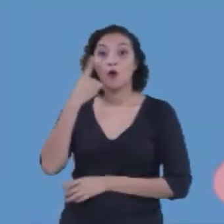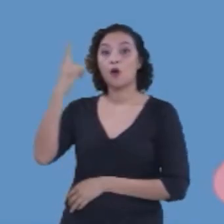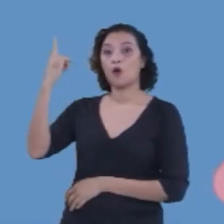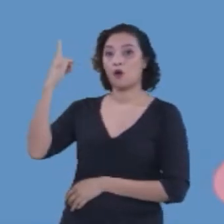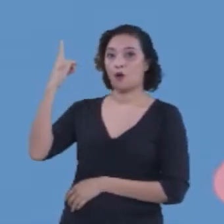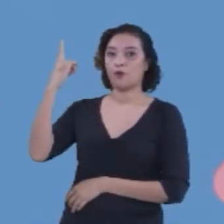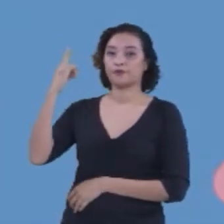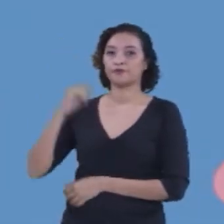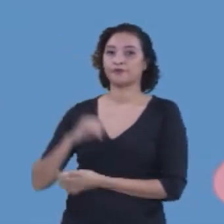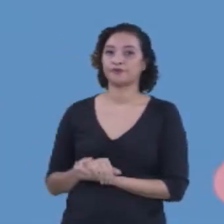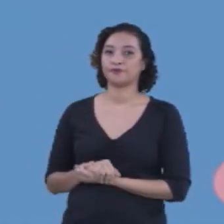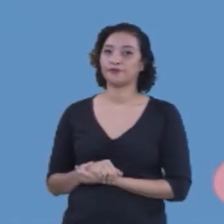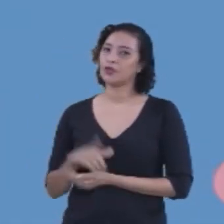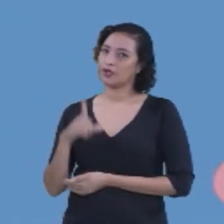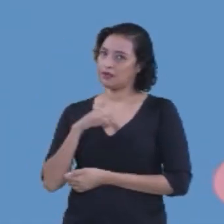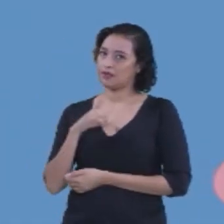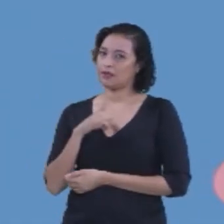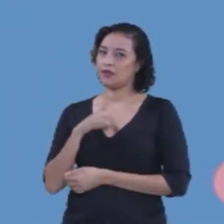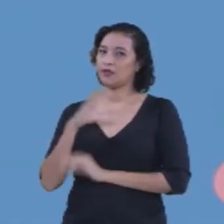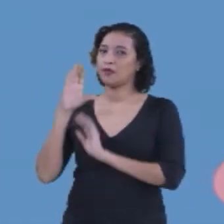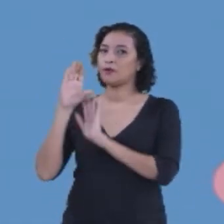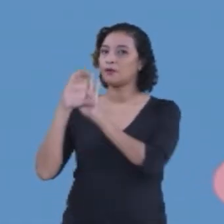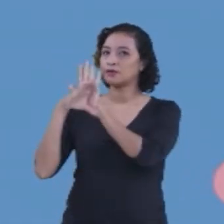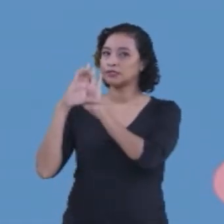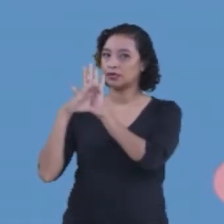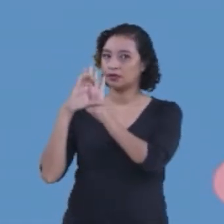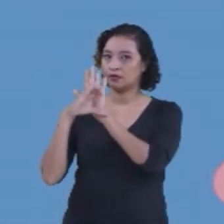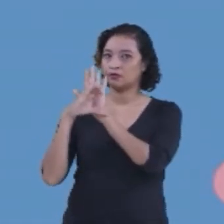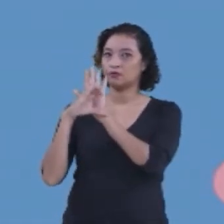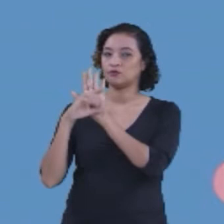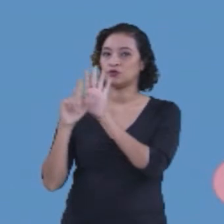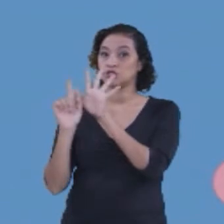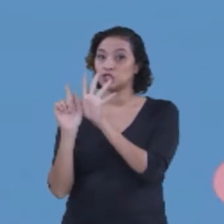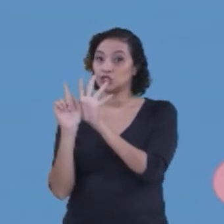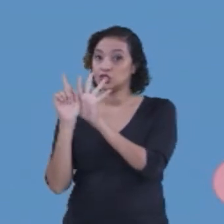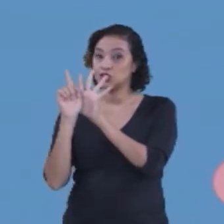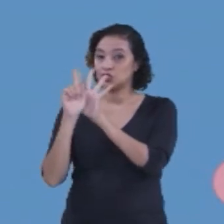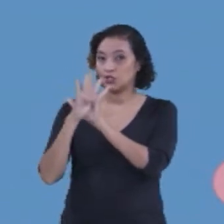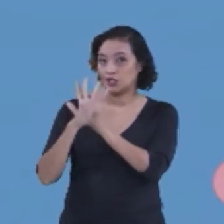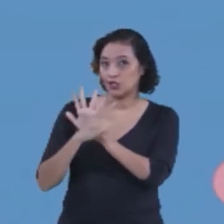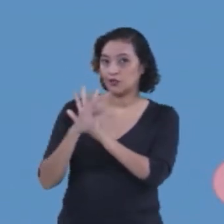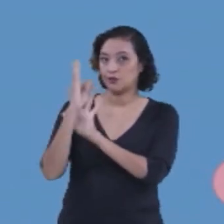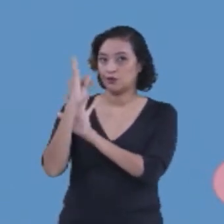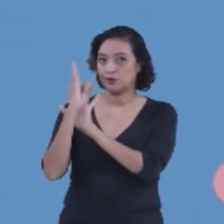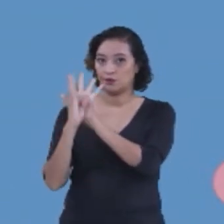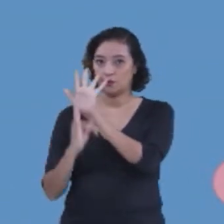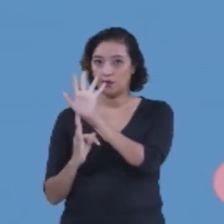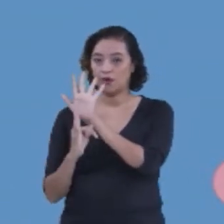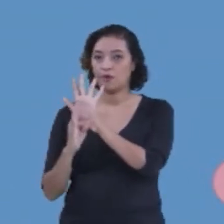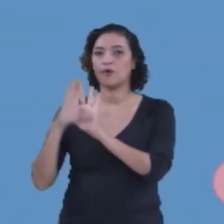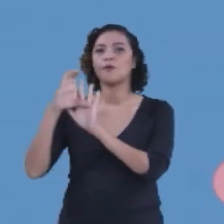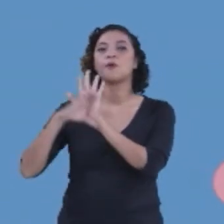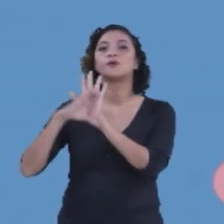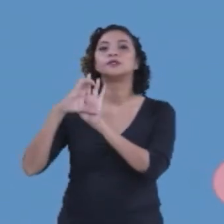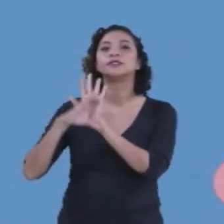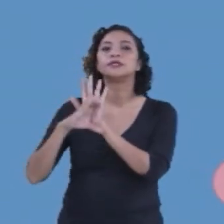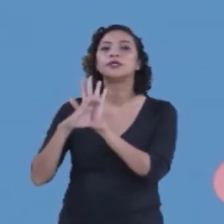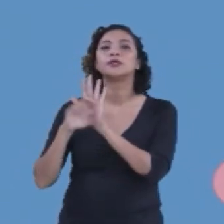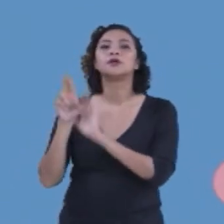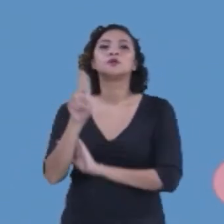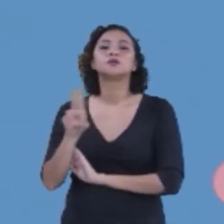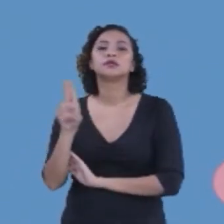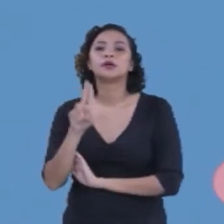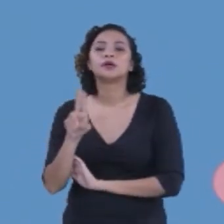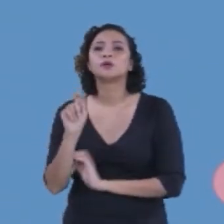cartela, observe aí que nós temos um conceito. Gênero textual, olha só, é o conceito utilizado para se